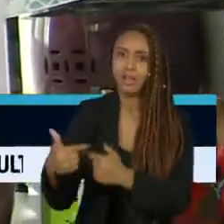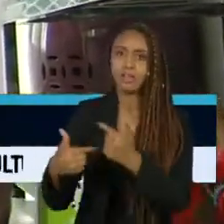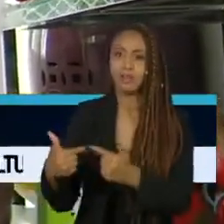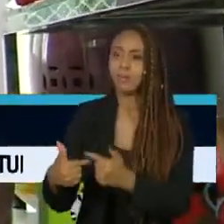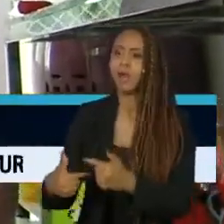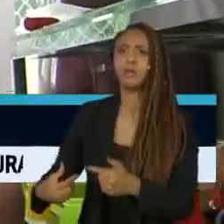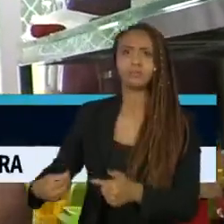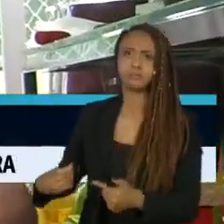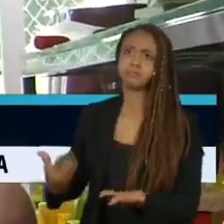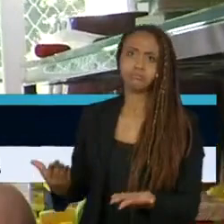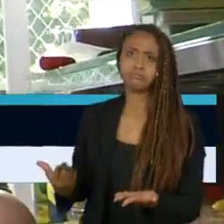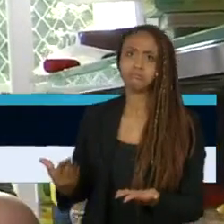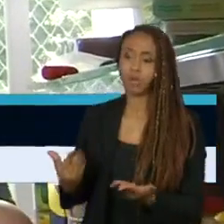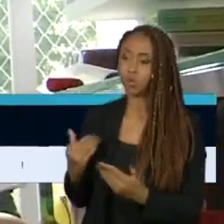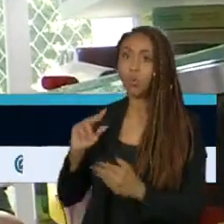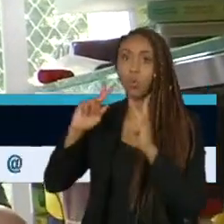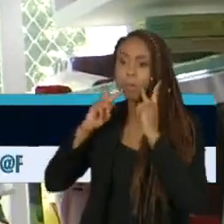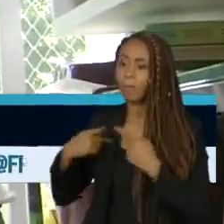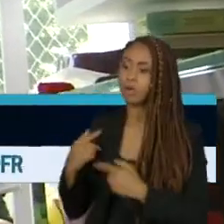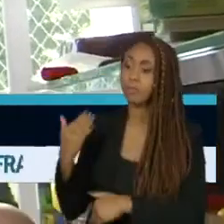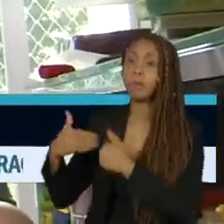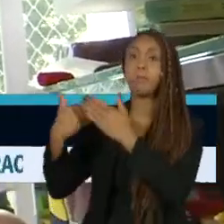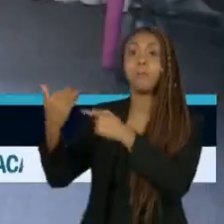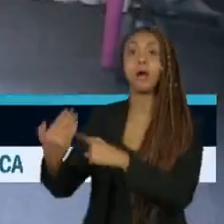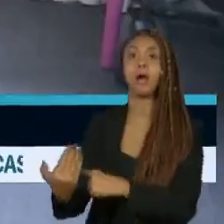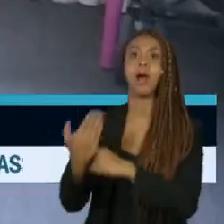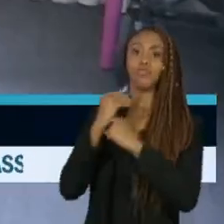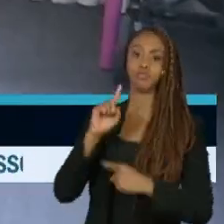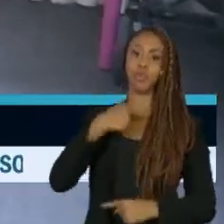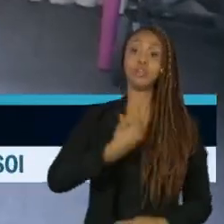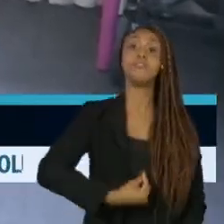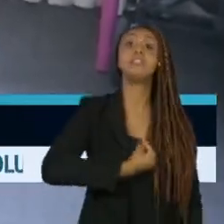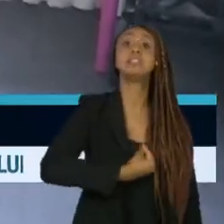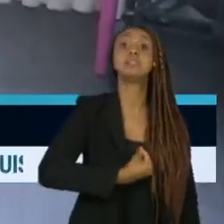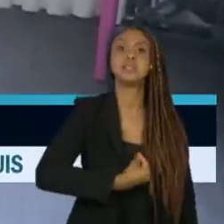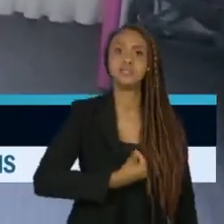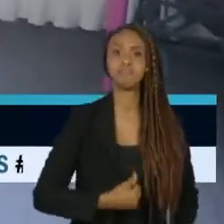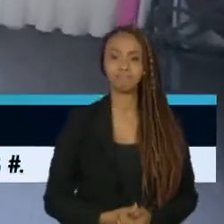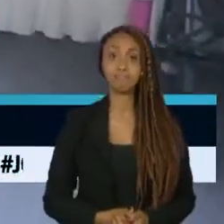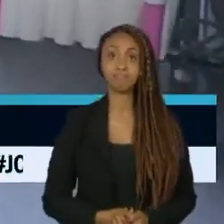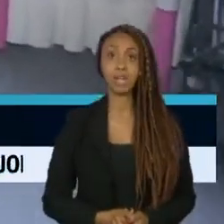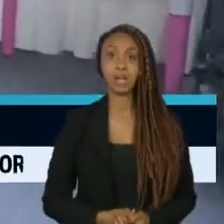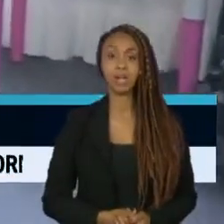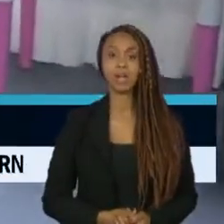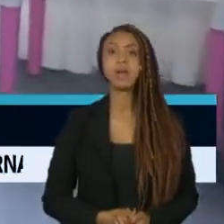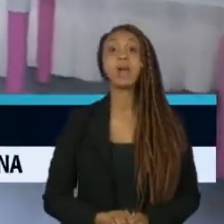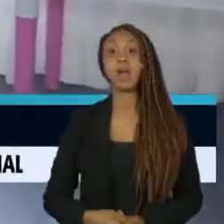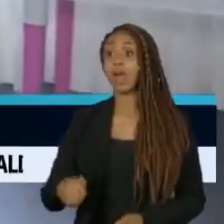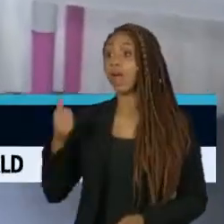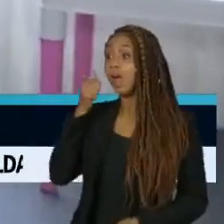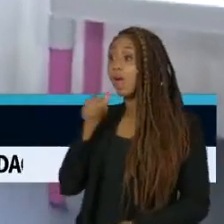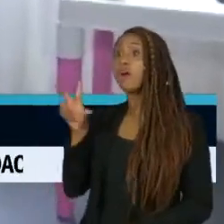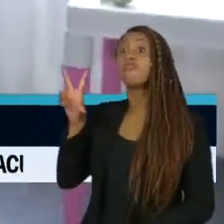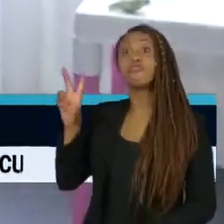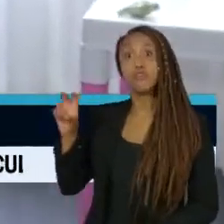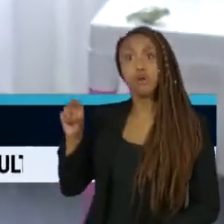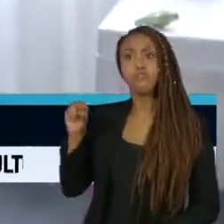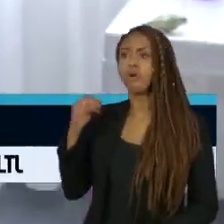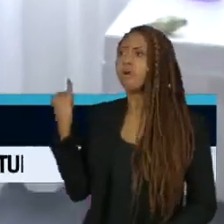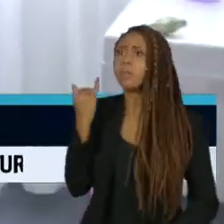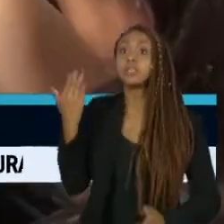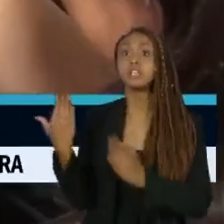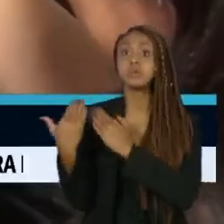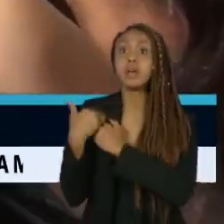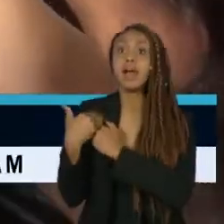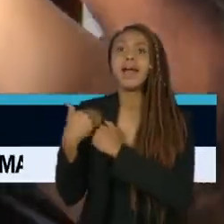longo da evolução, a nossa existência. O importante papel desempenhado pelas avós teria como recompensa